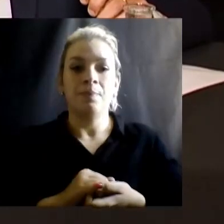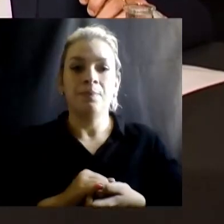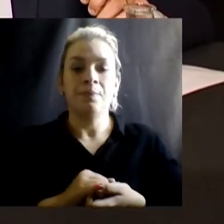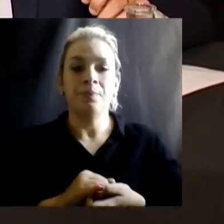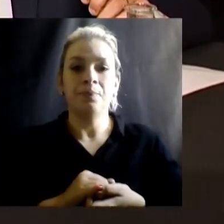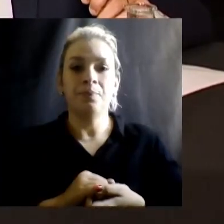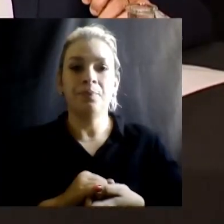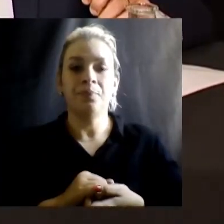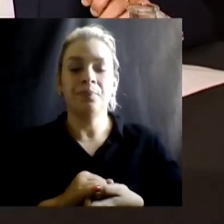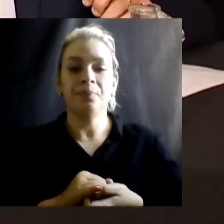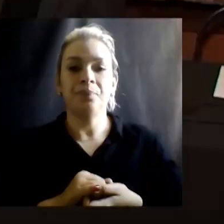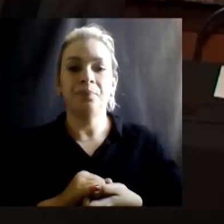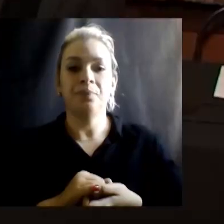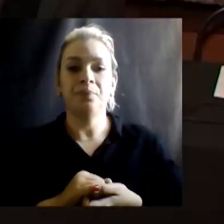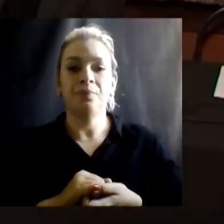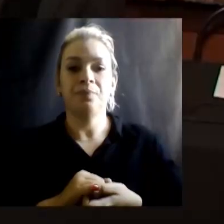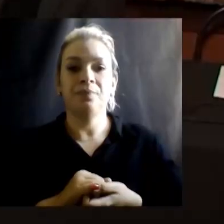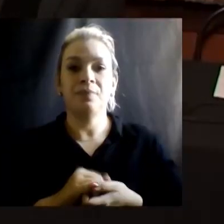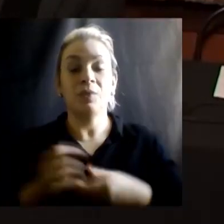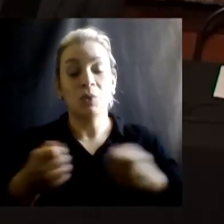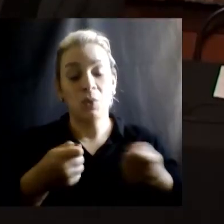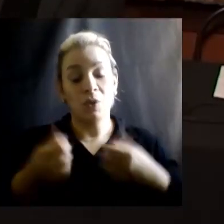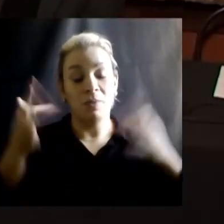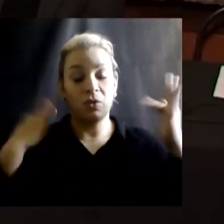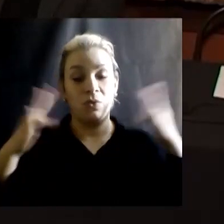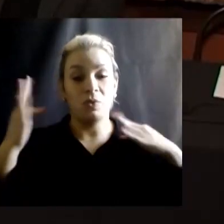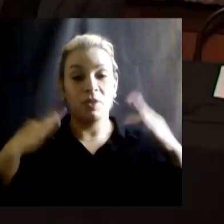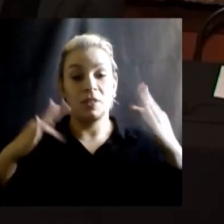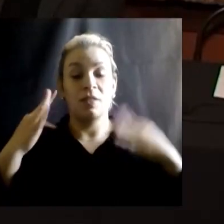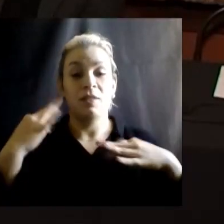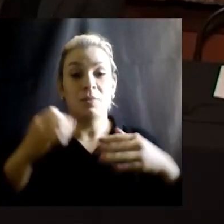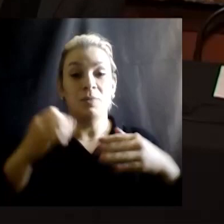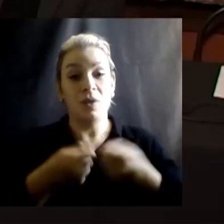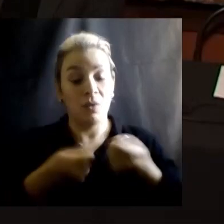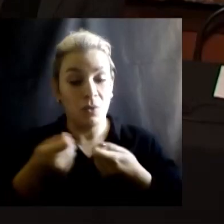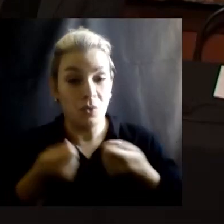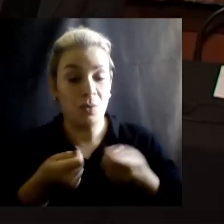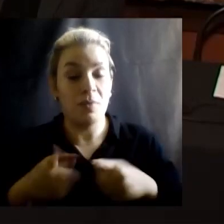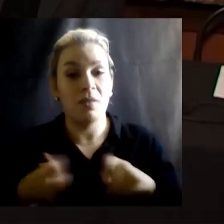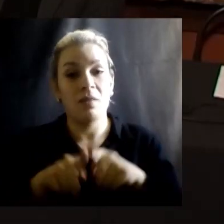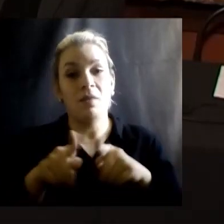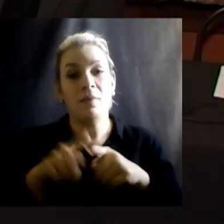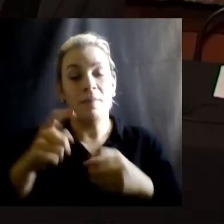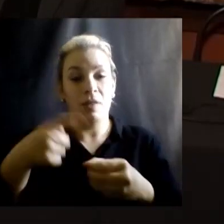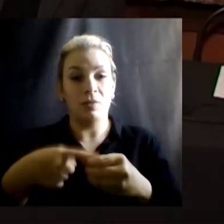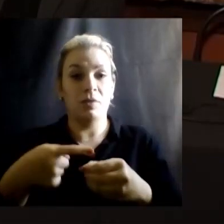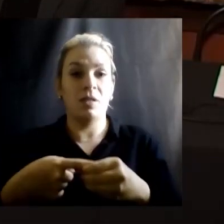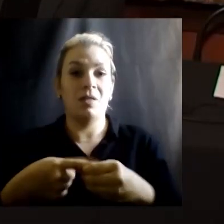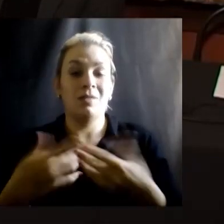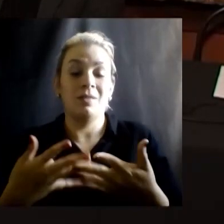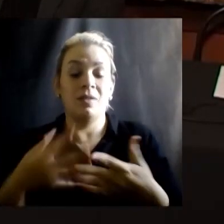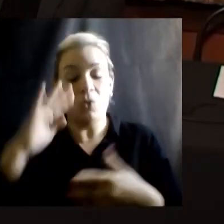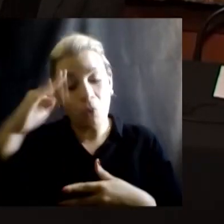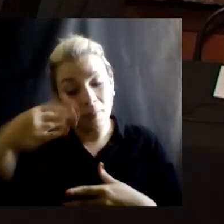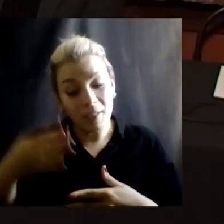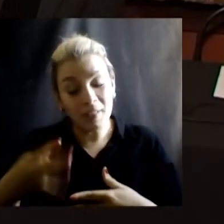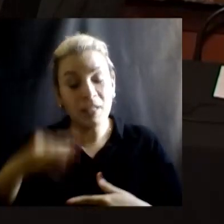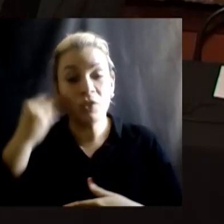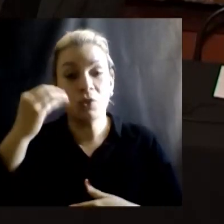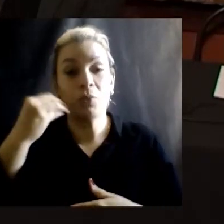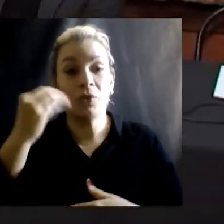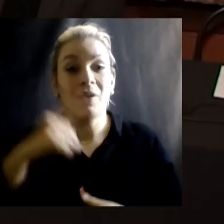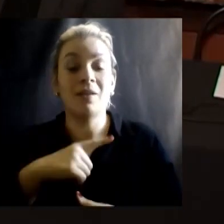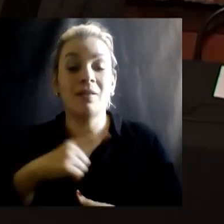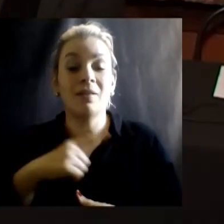a economia do município. Essa homenagem também nos oferece a oportunidade de destacar a importância da ciência pública